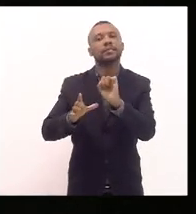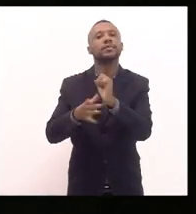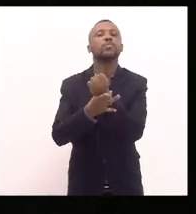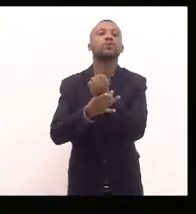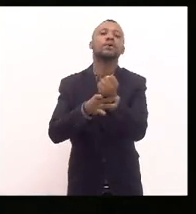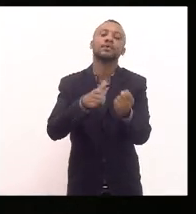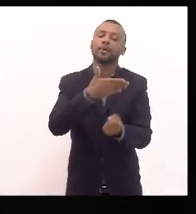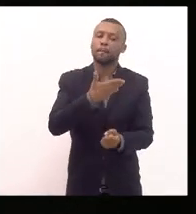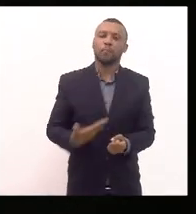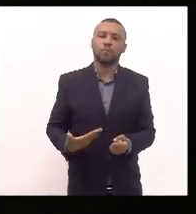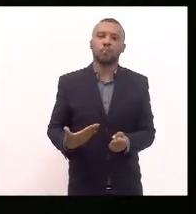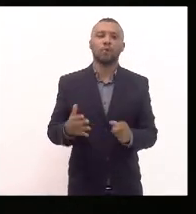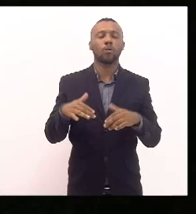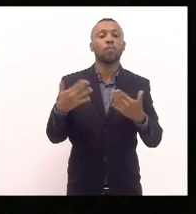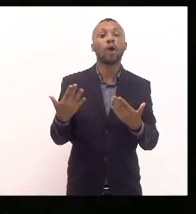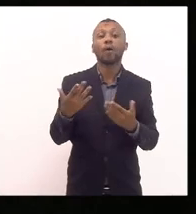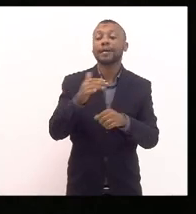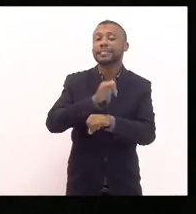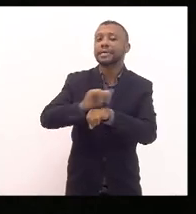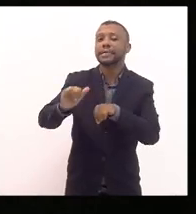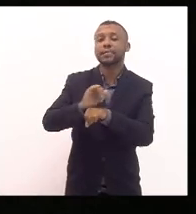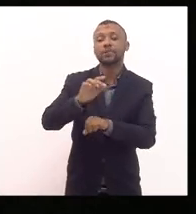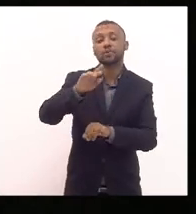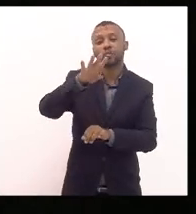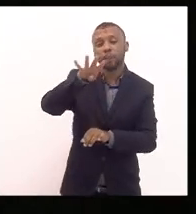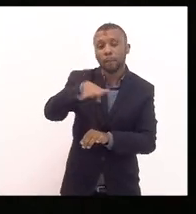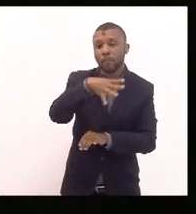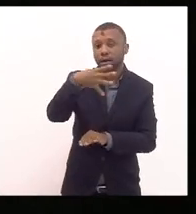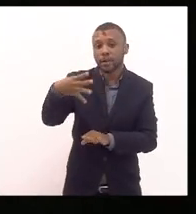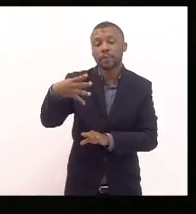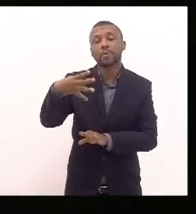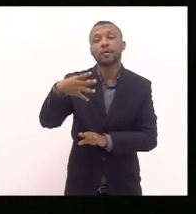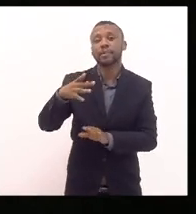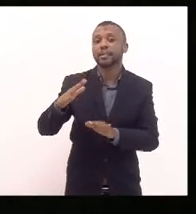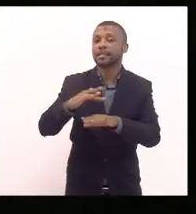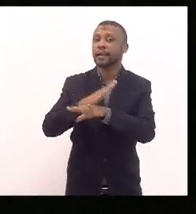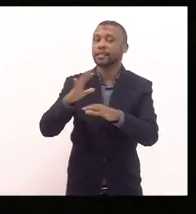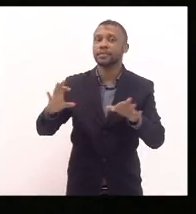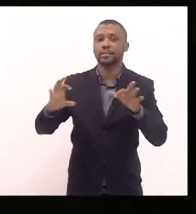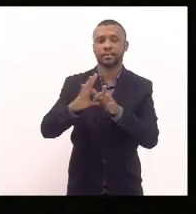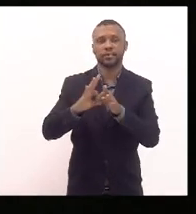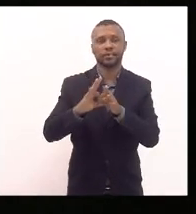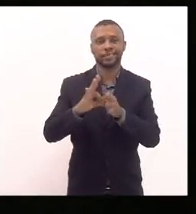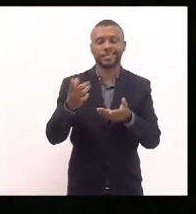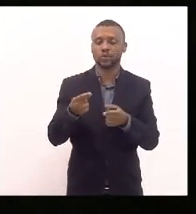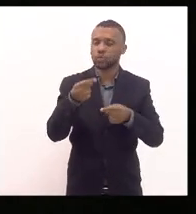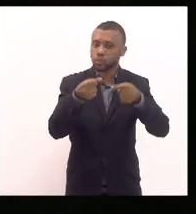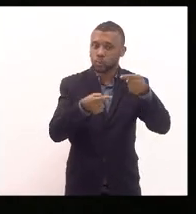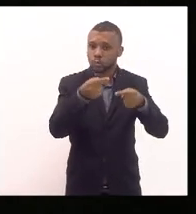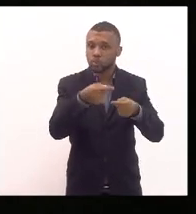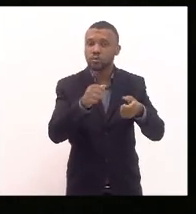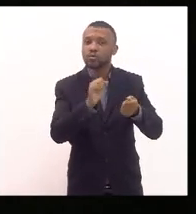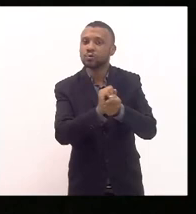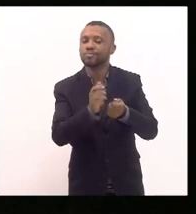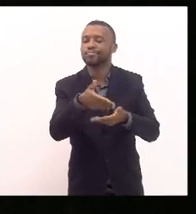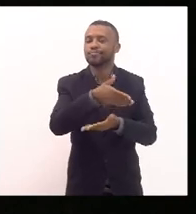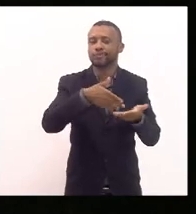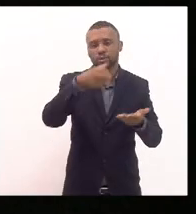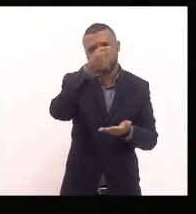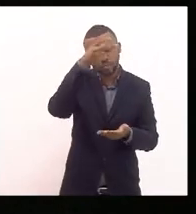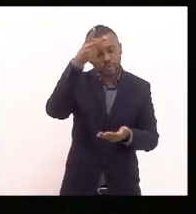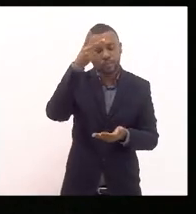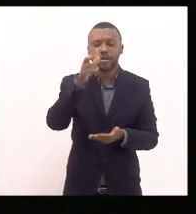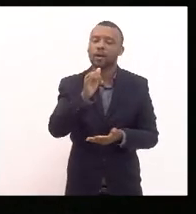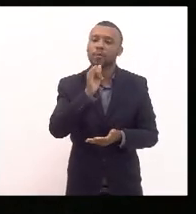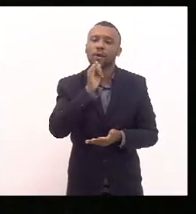Qual é a estratégia da cidade integrada que mais uma vez não discutir com a Municipalidade não faz uma discussão